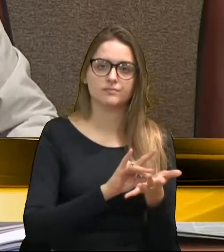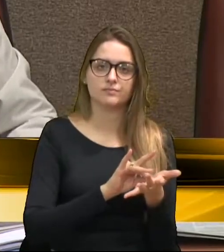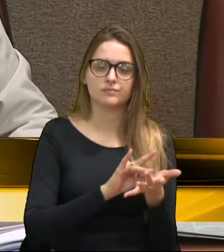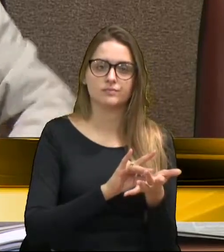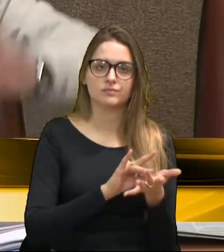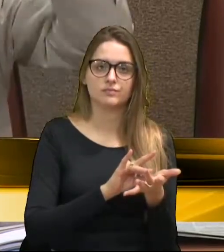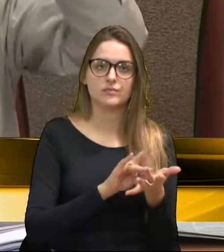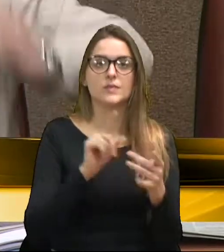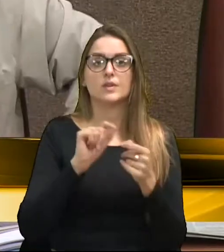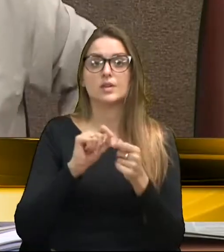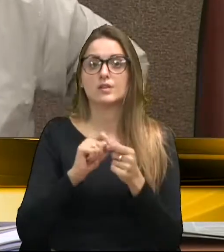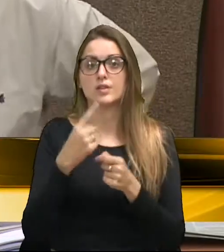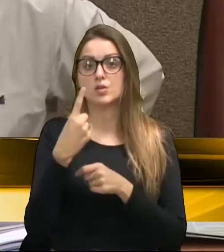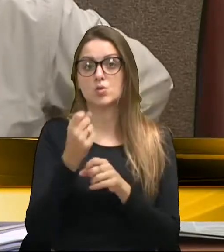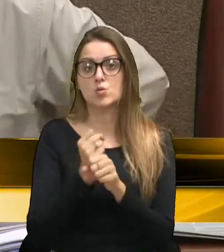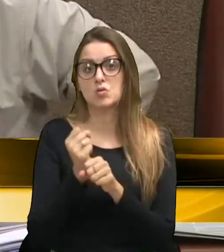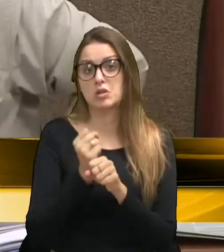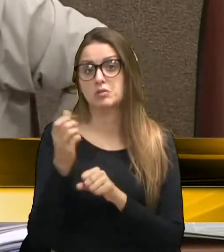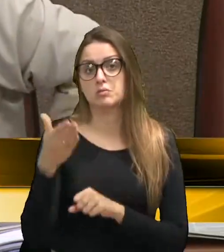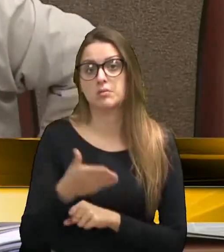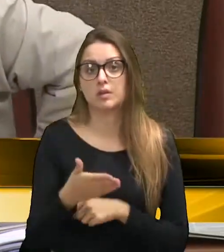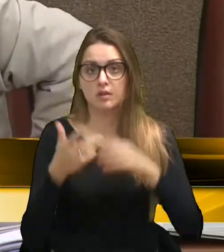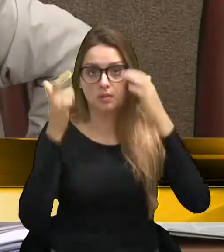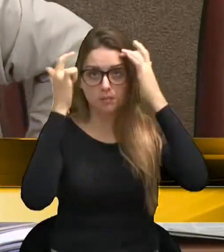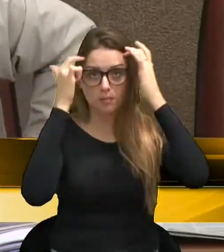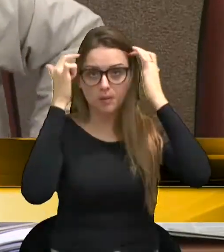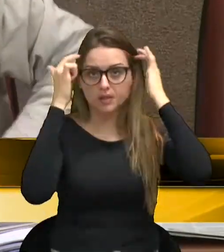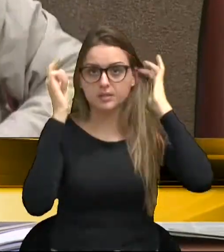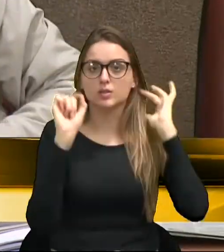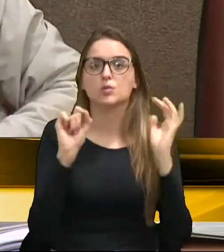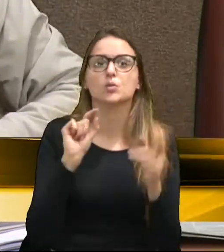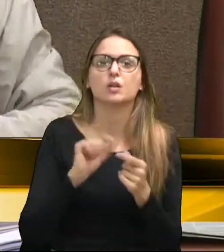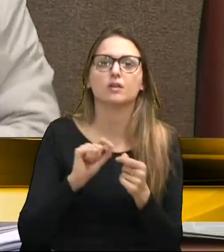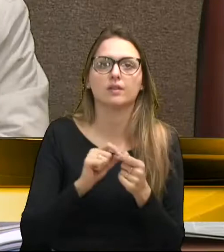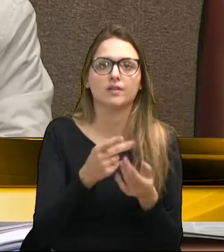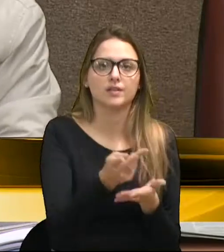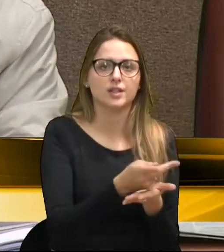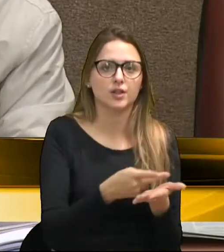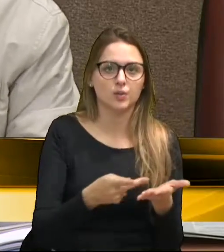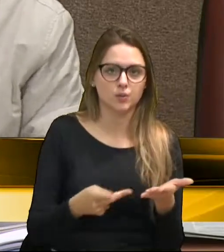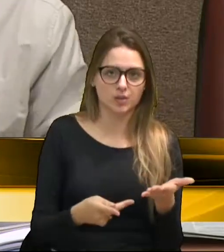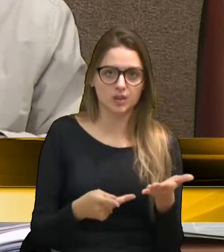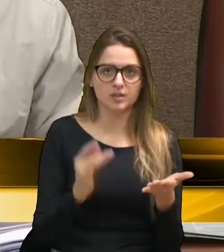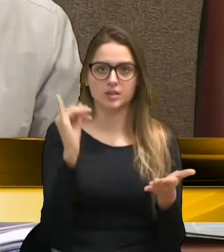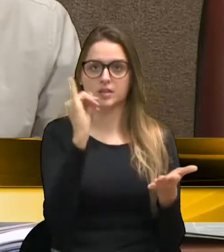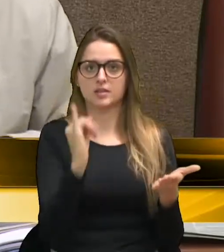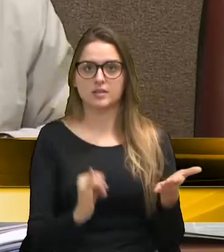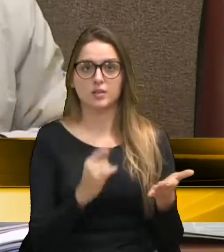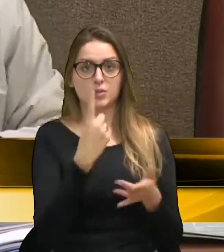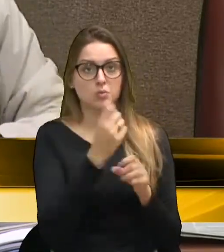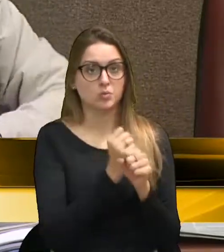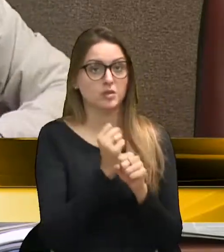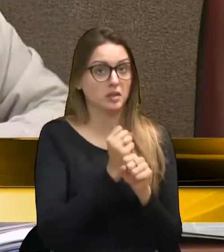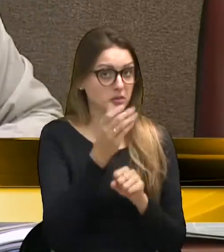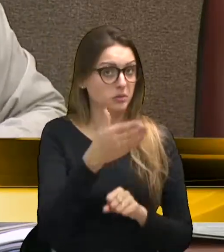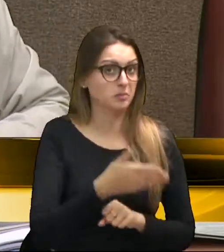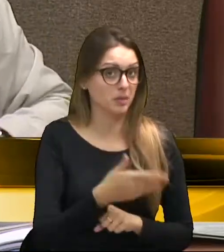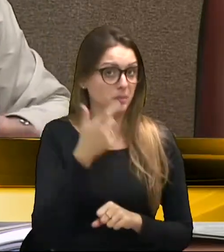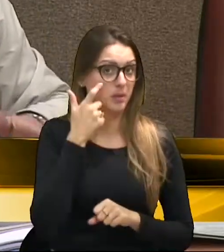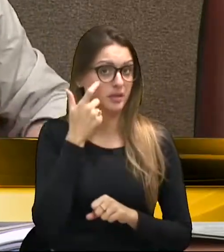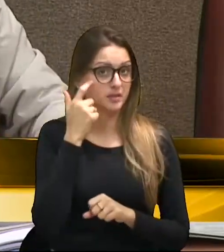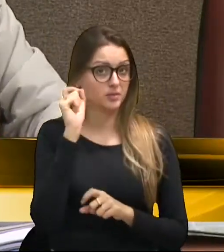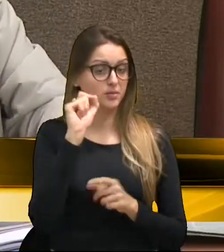E faz 1 ano e meio que estão pensando em o que vão fazer com o mapa da Itália. Olha, 1 ano e meio